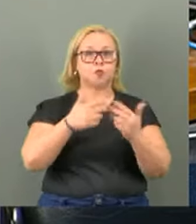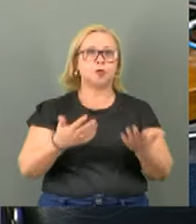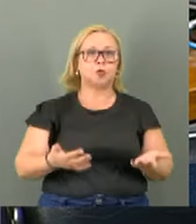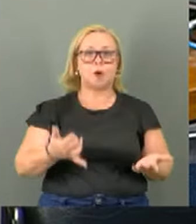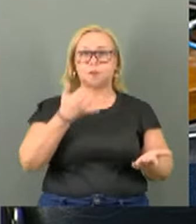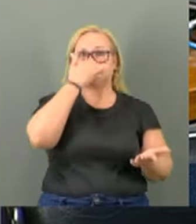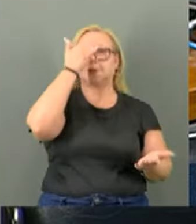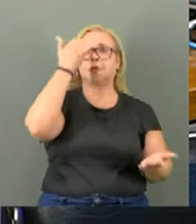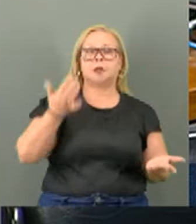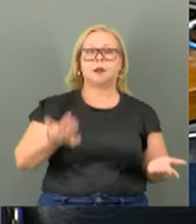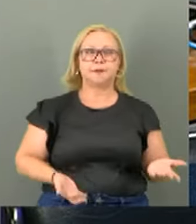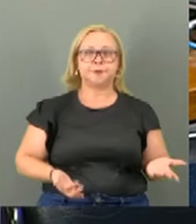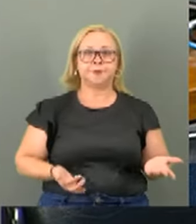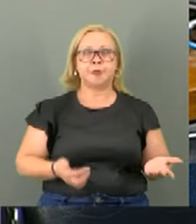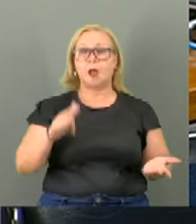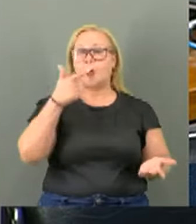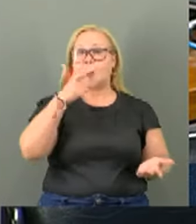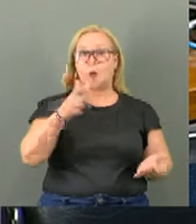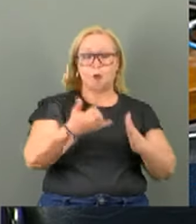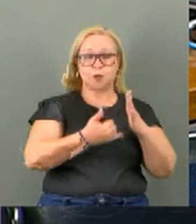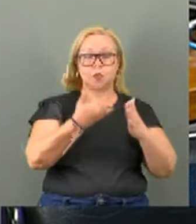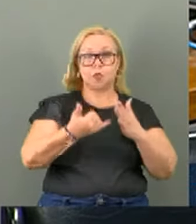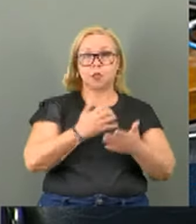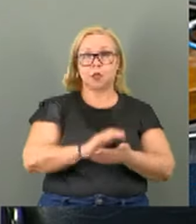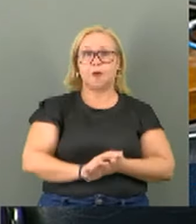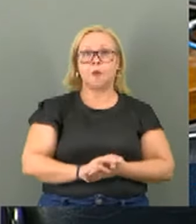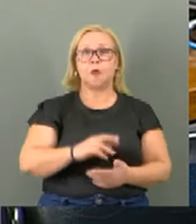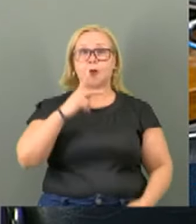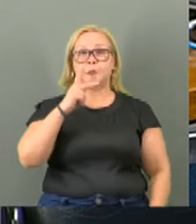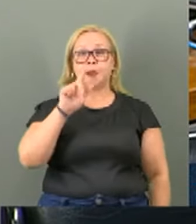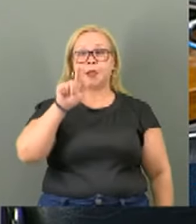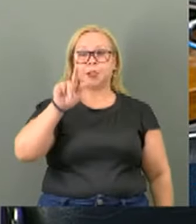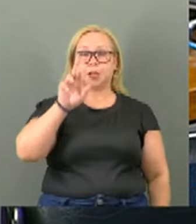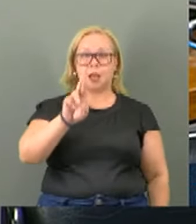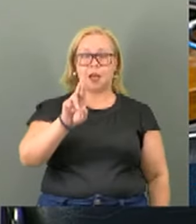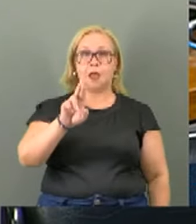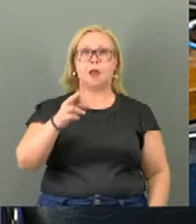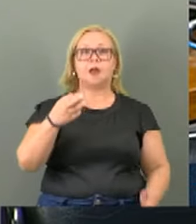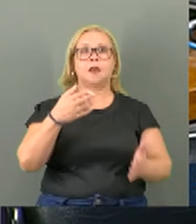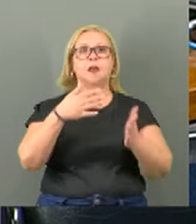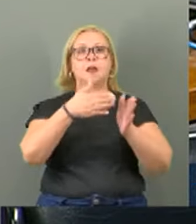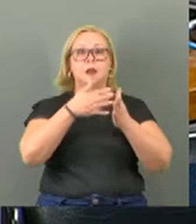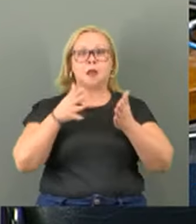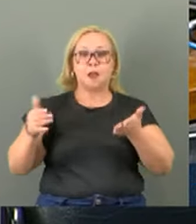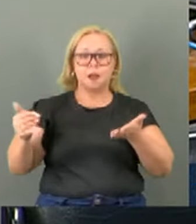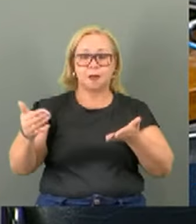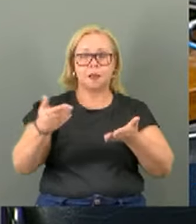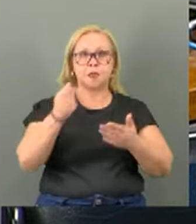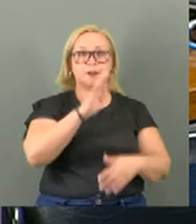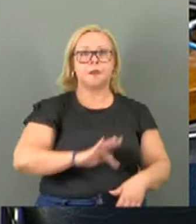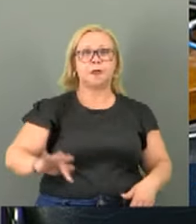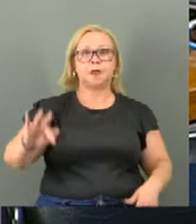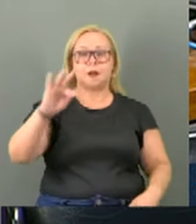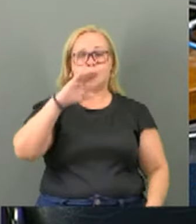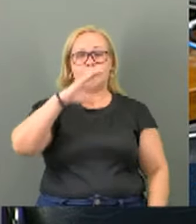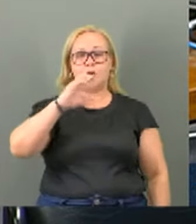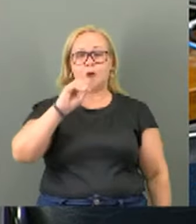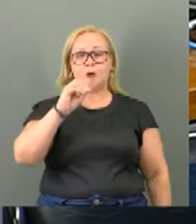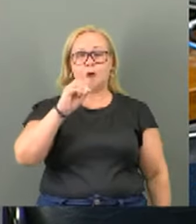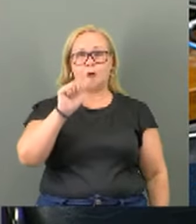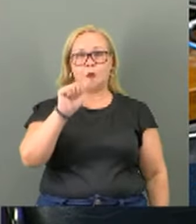Outras entidades, como a PGR, Procuradoria-Geral da República, Receita Federal, COAF, né,